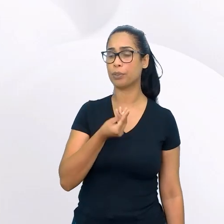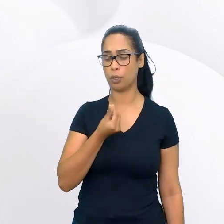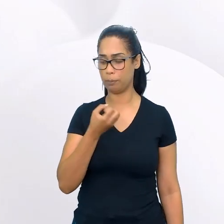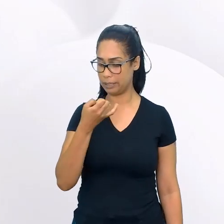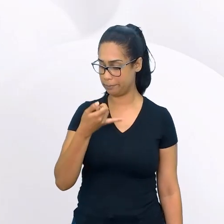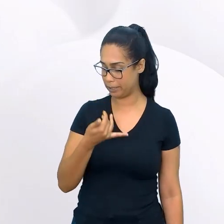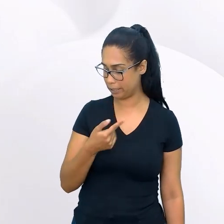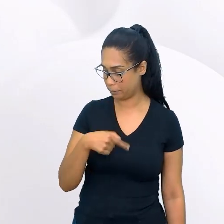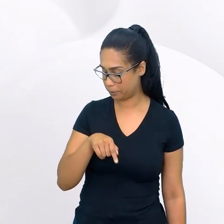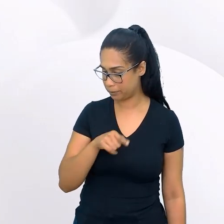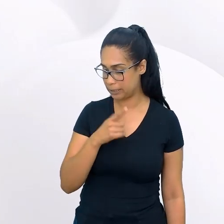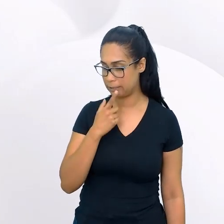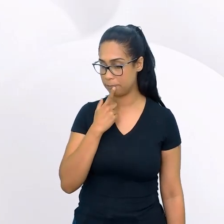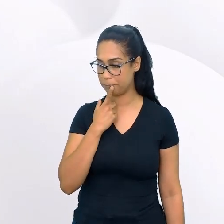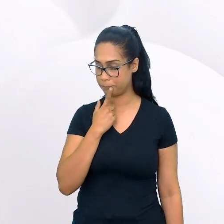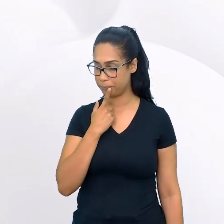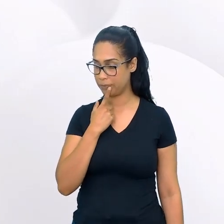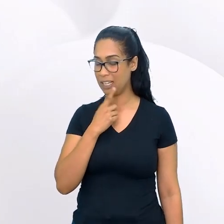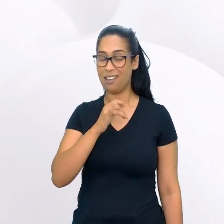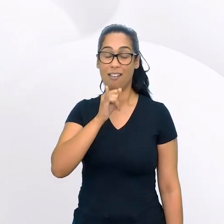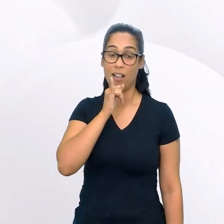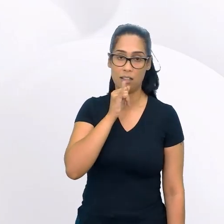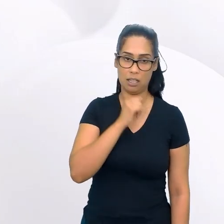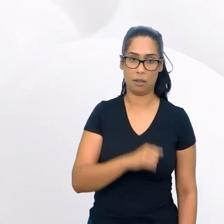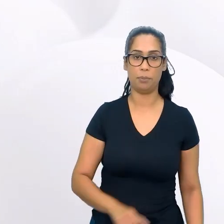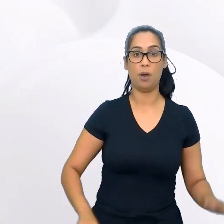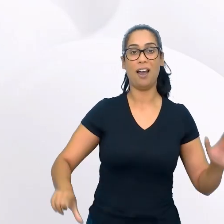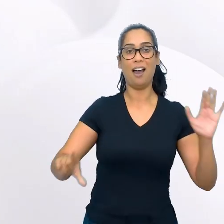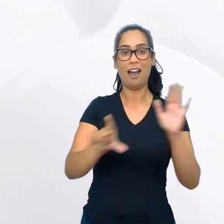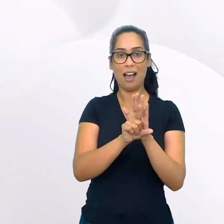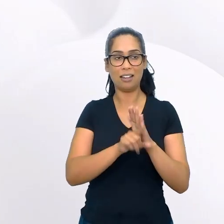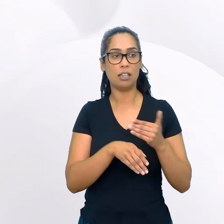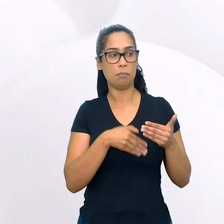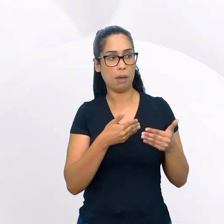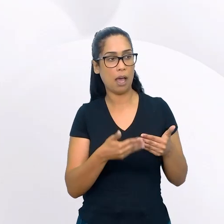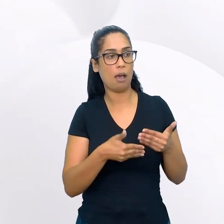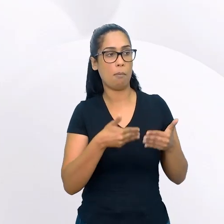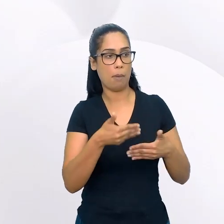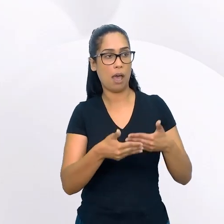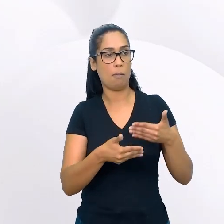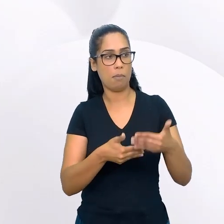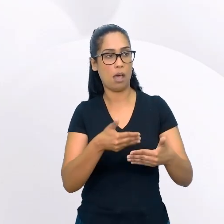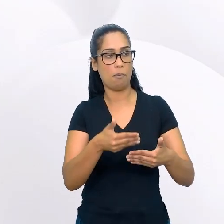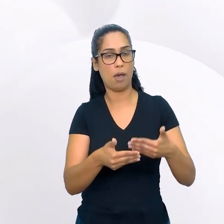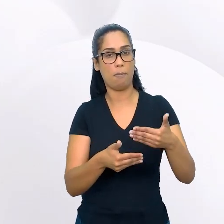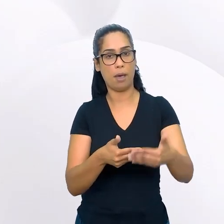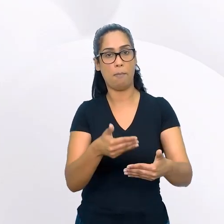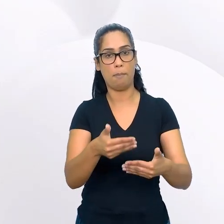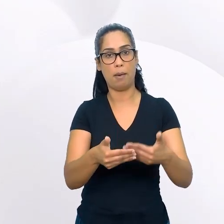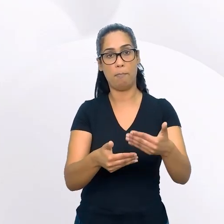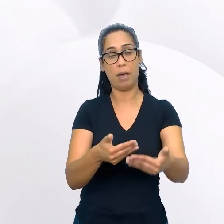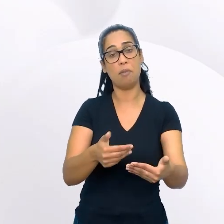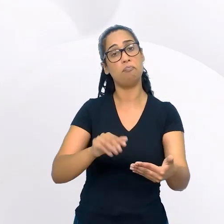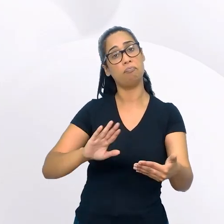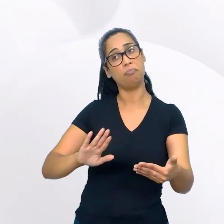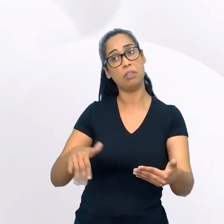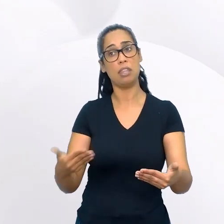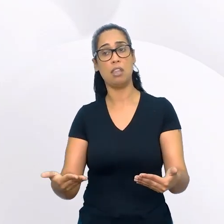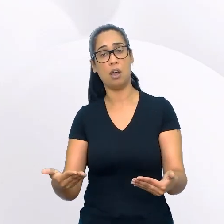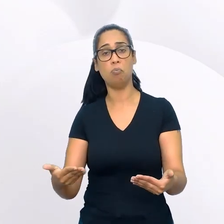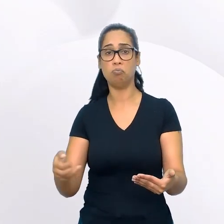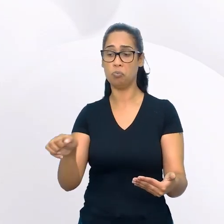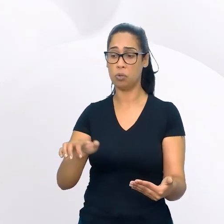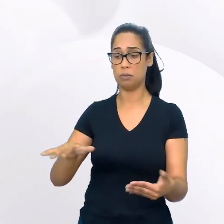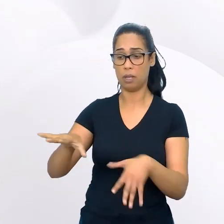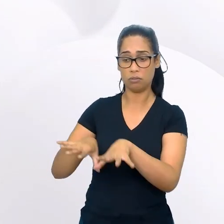respondidas posteriormente na medida que as legislações iam avançando e nós podemos então né